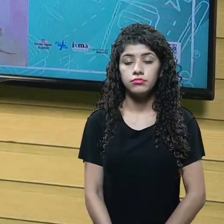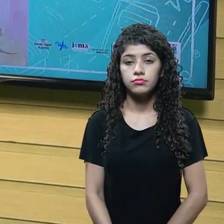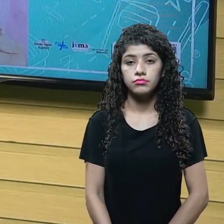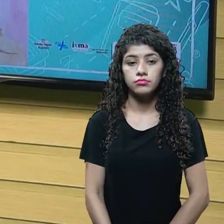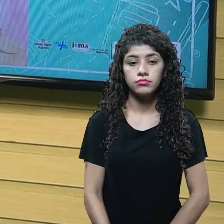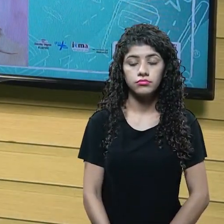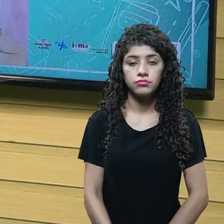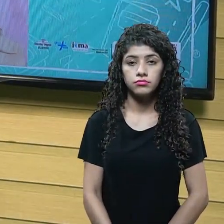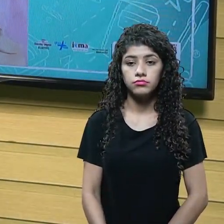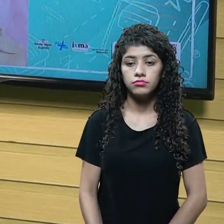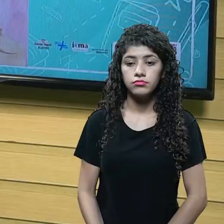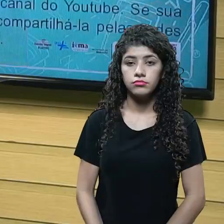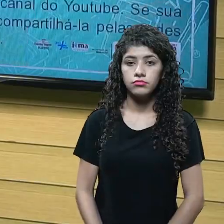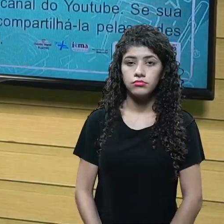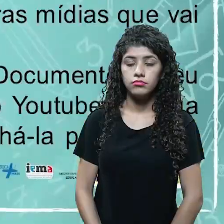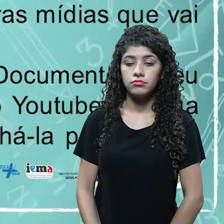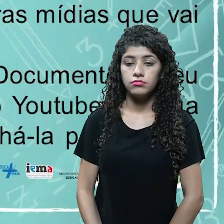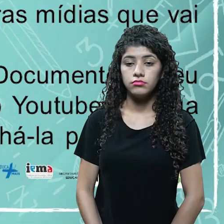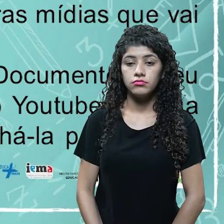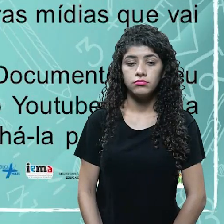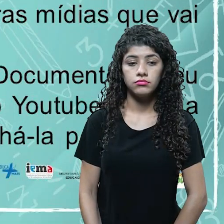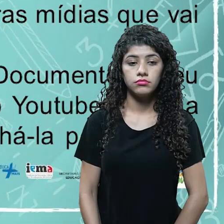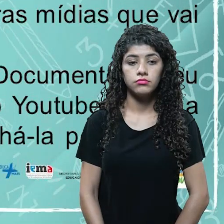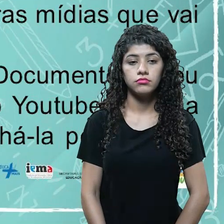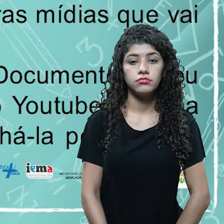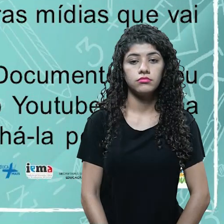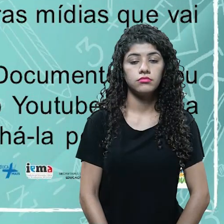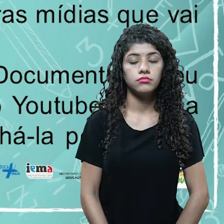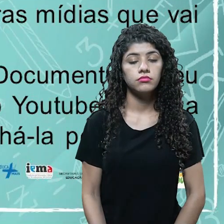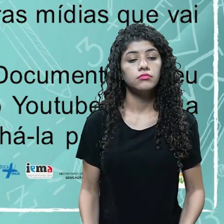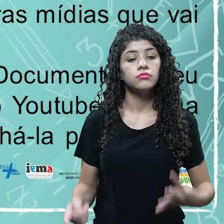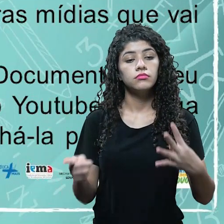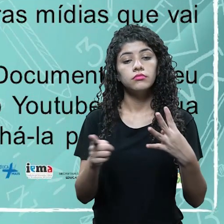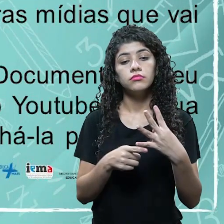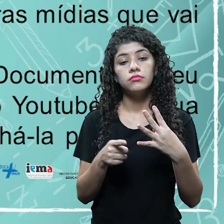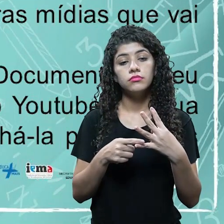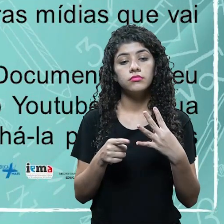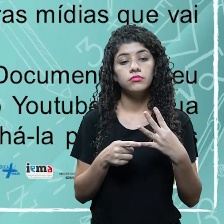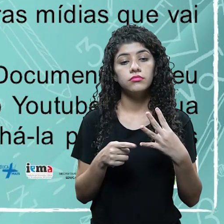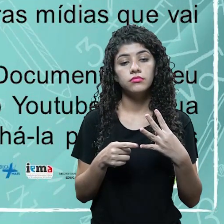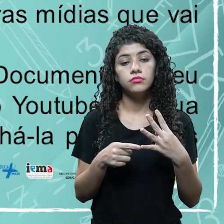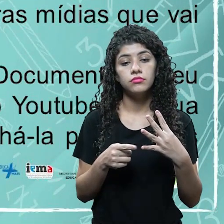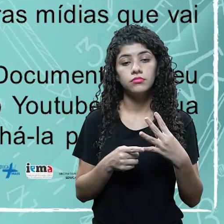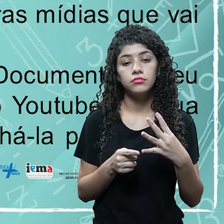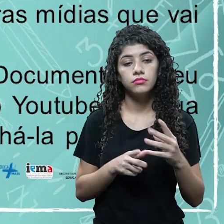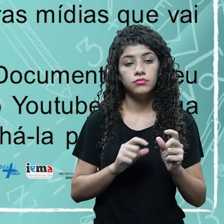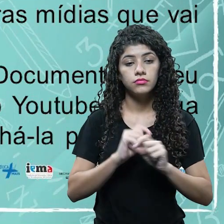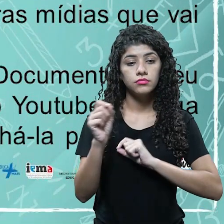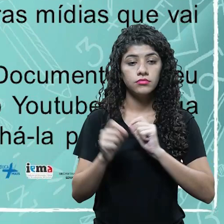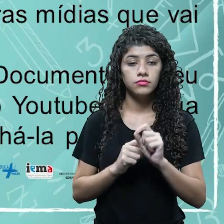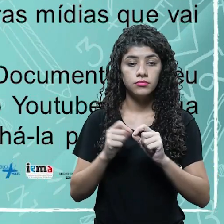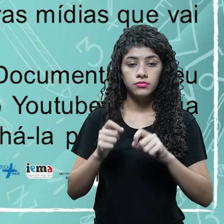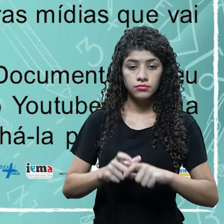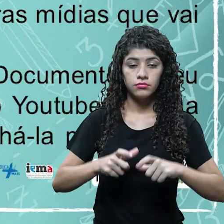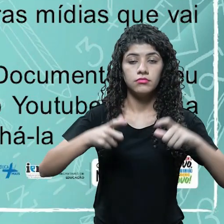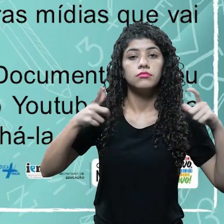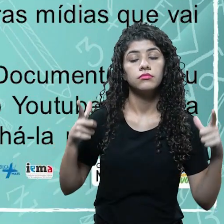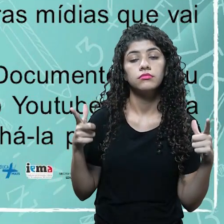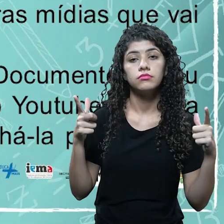muito impactante, ok? Nosso último ponto dos quatro dicas do marketing de guerrilha de sucesso